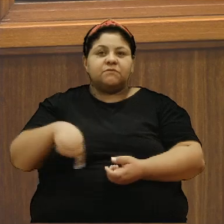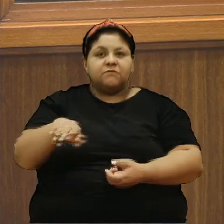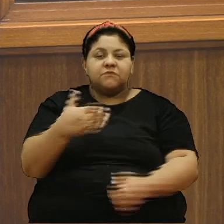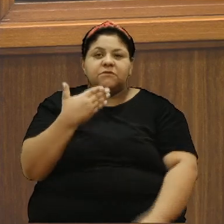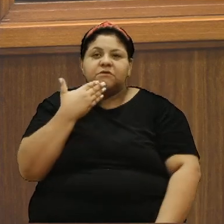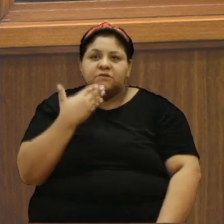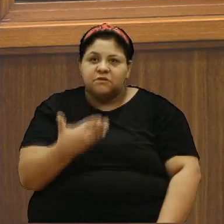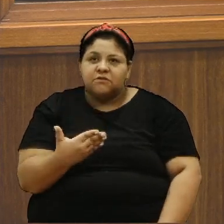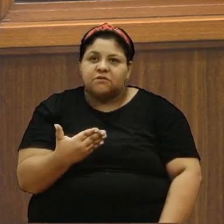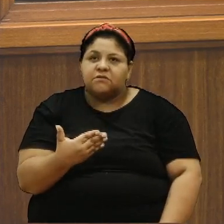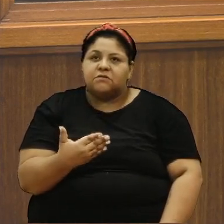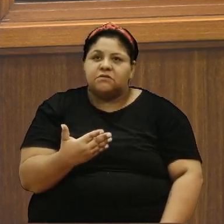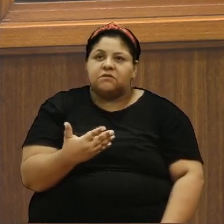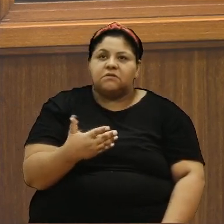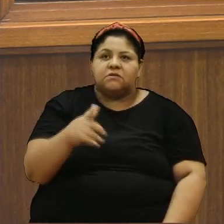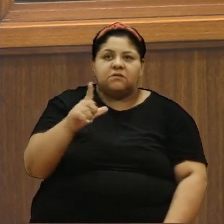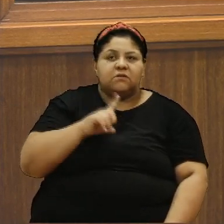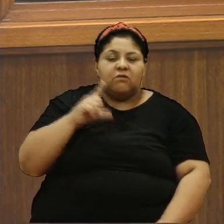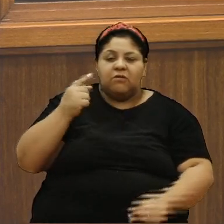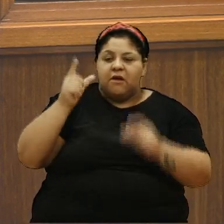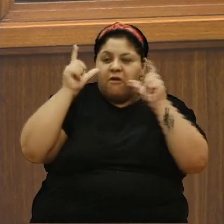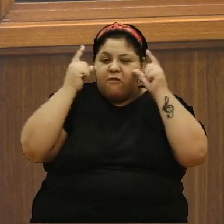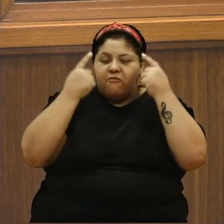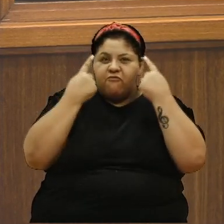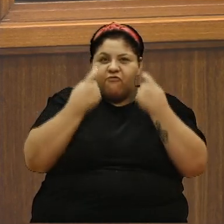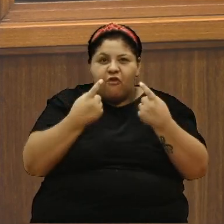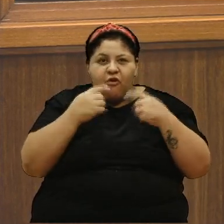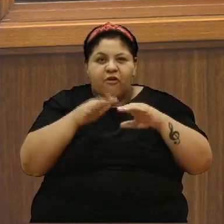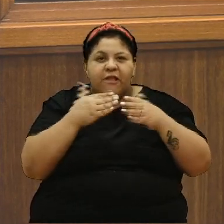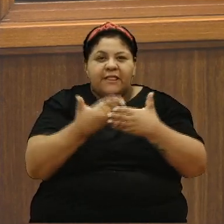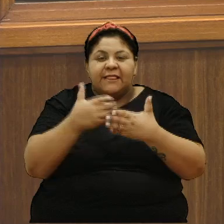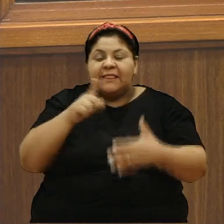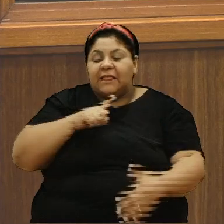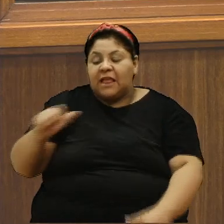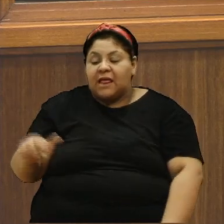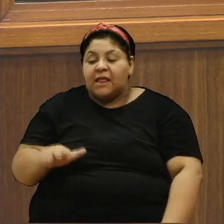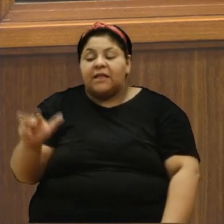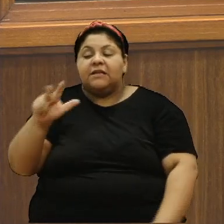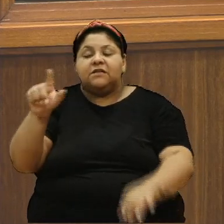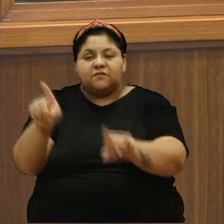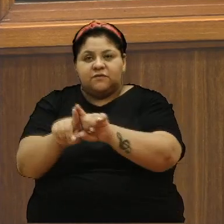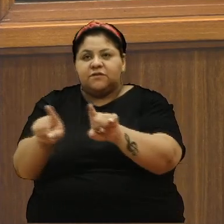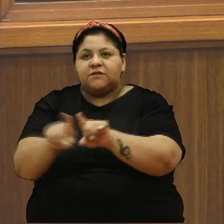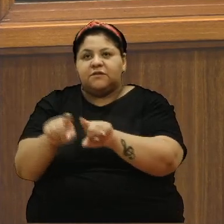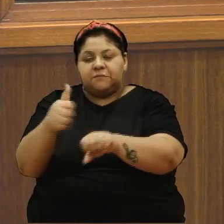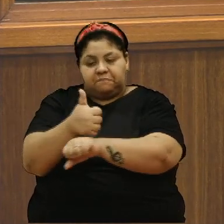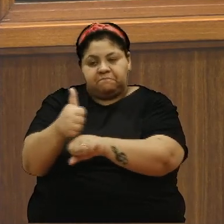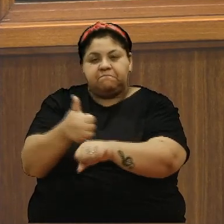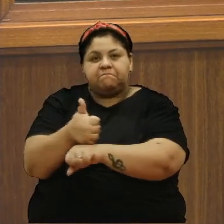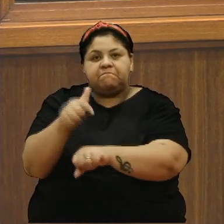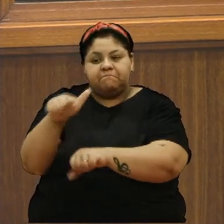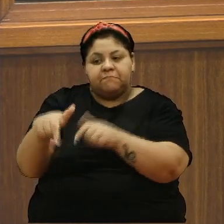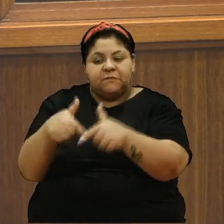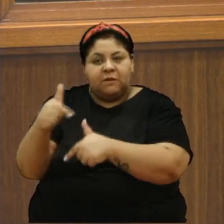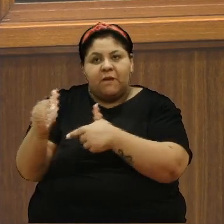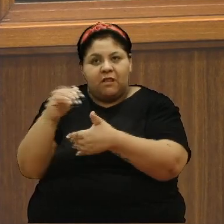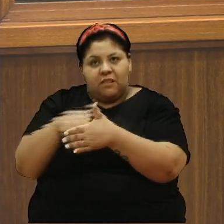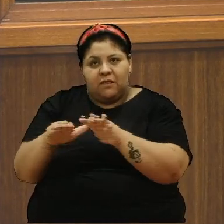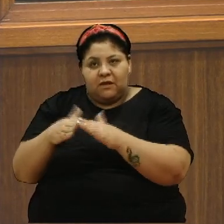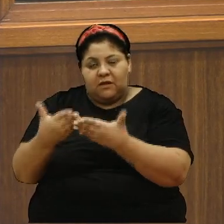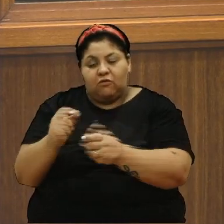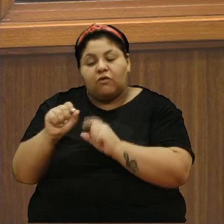pediu quando se fala para não ter violência na escola, é que tenha a valorização também dos profissionais que trabalham lá. O